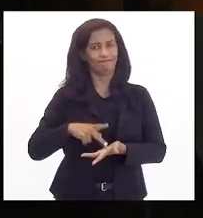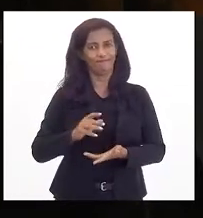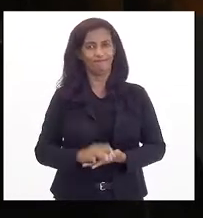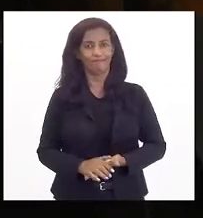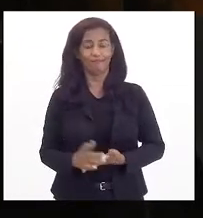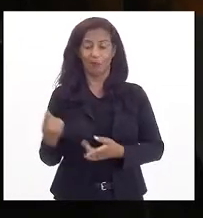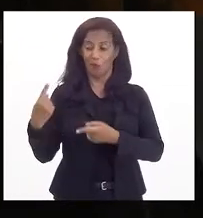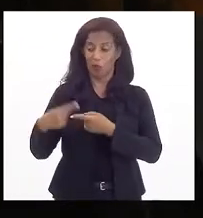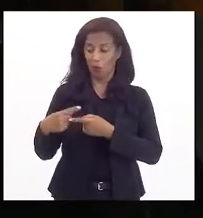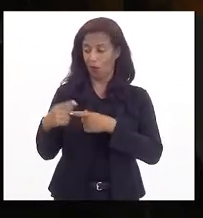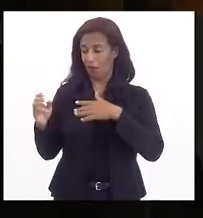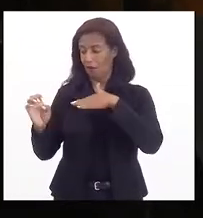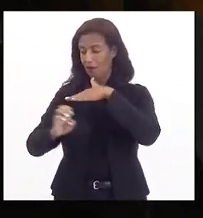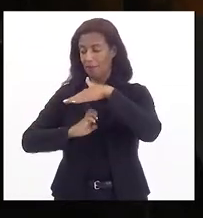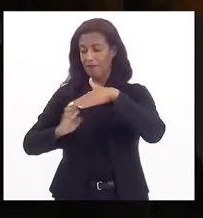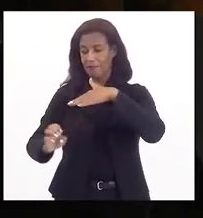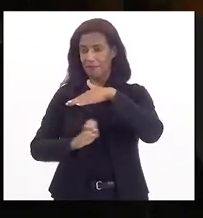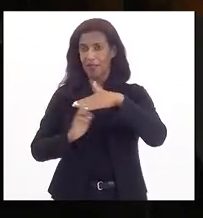porque